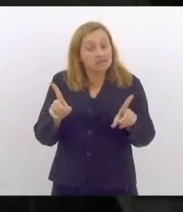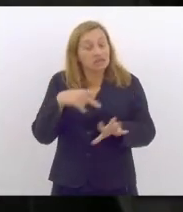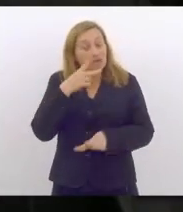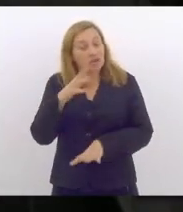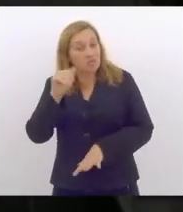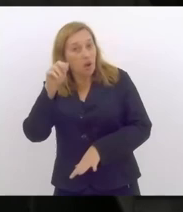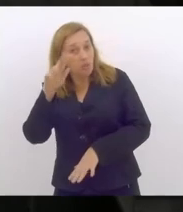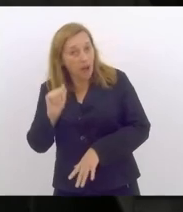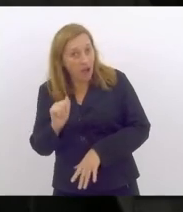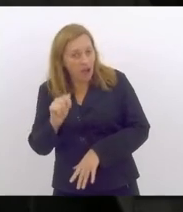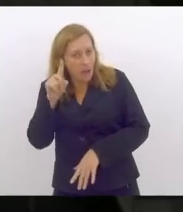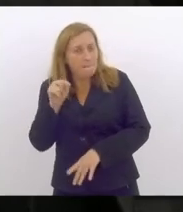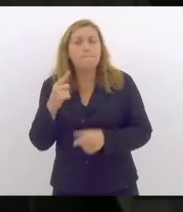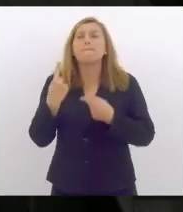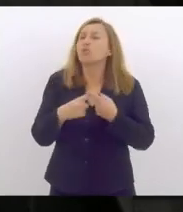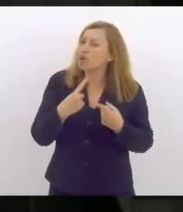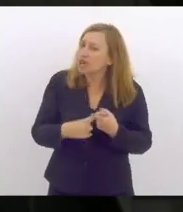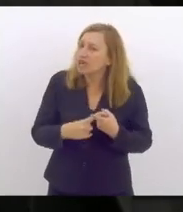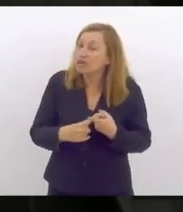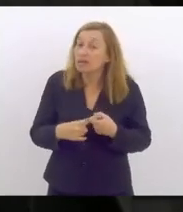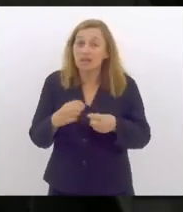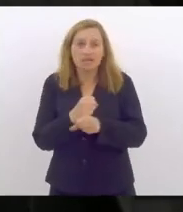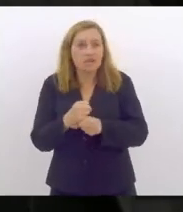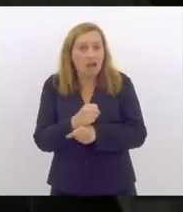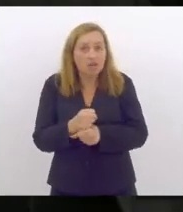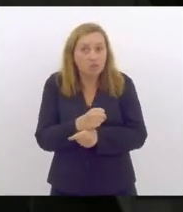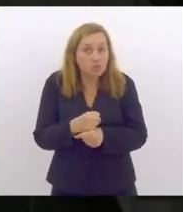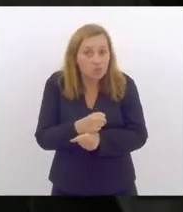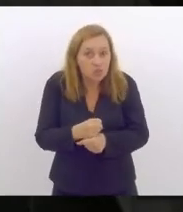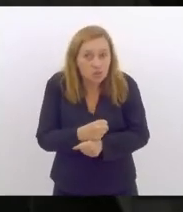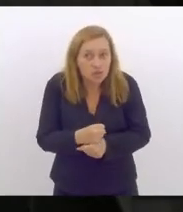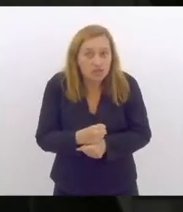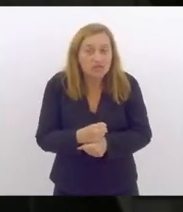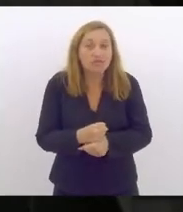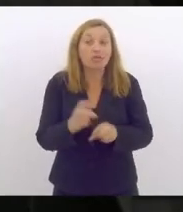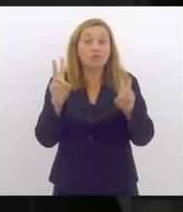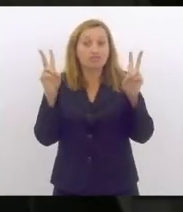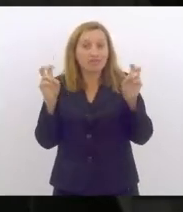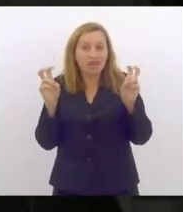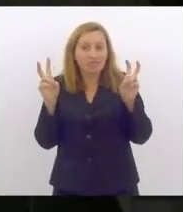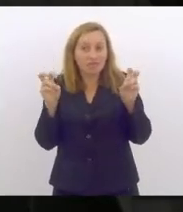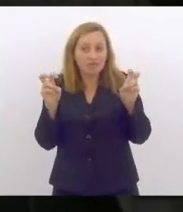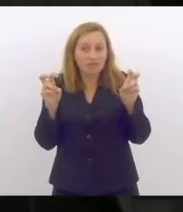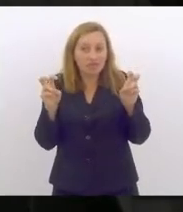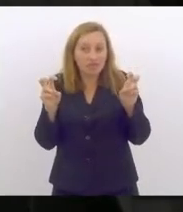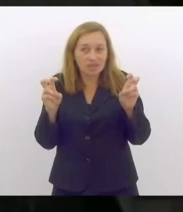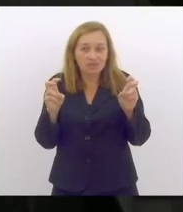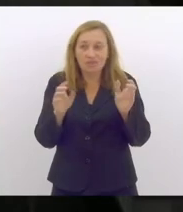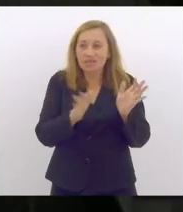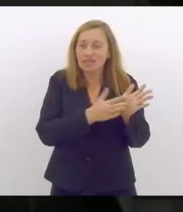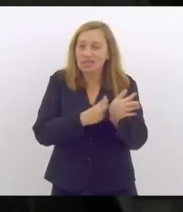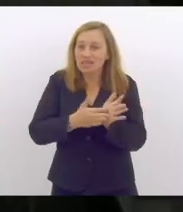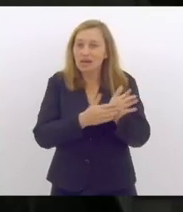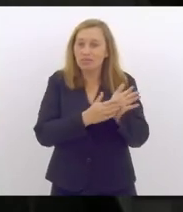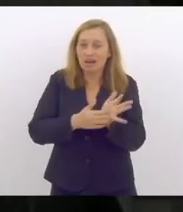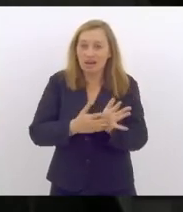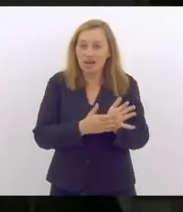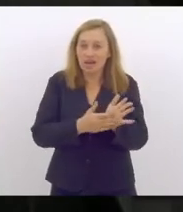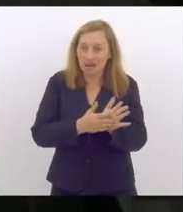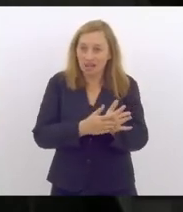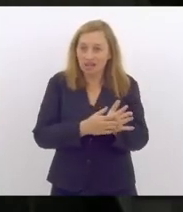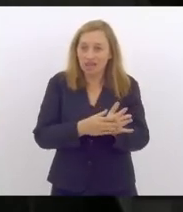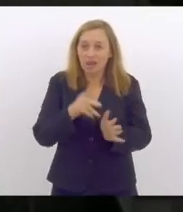baobá, porque este ano foi tema do samba enredo